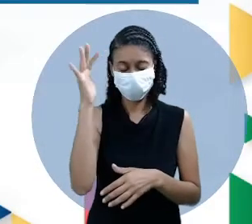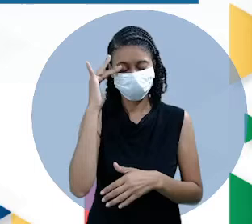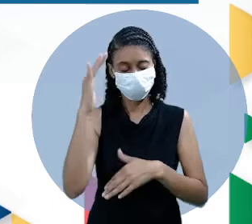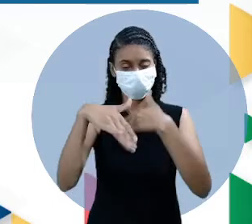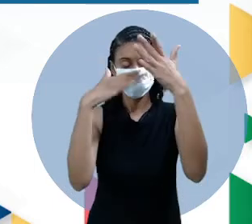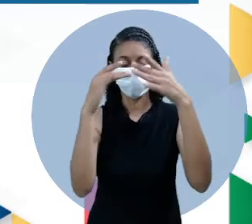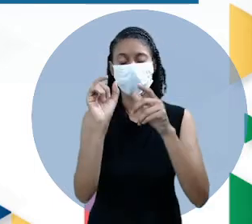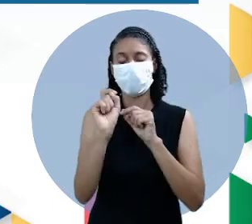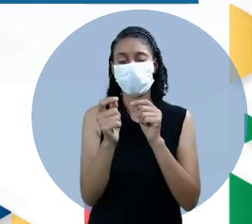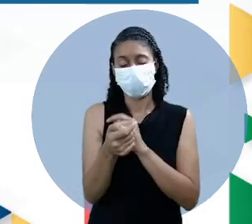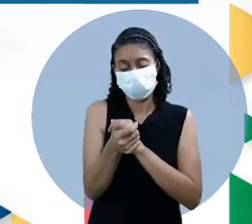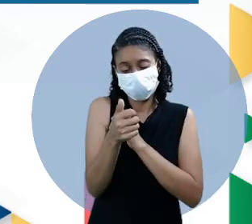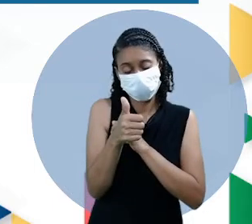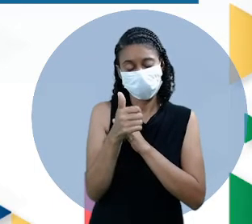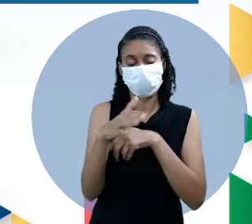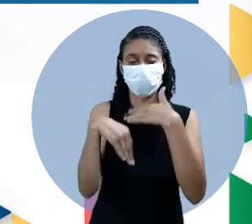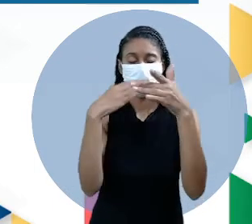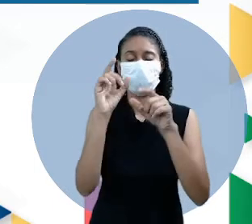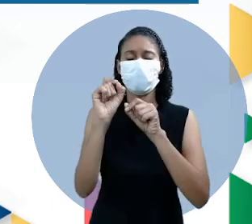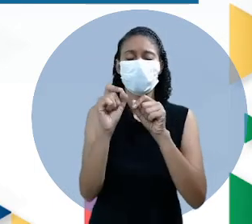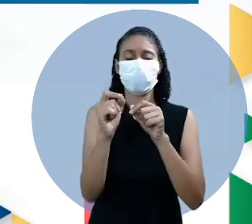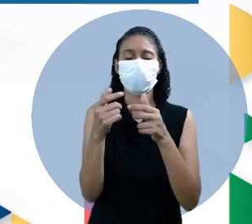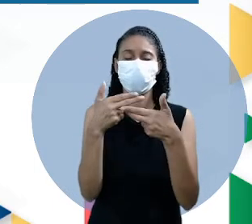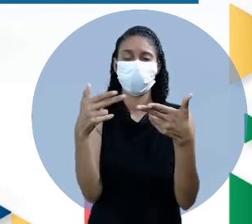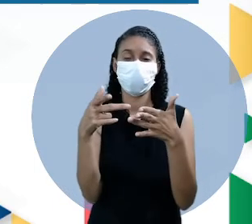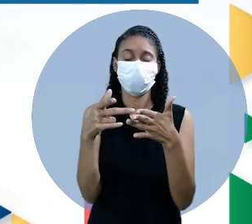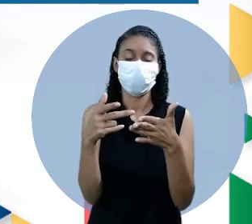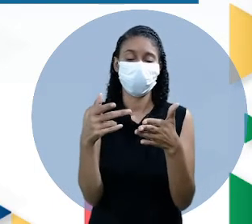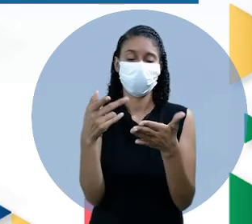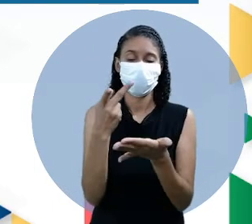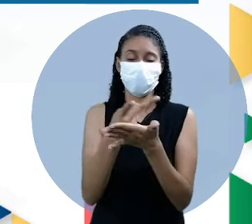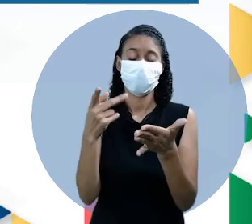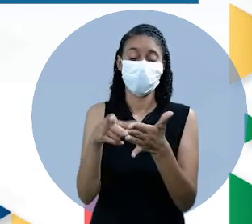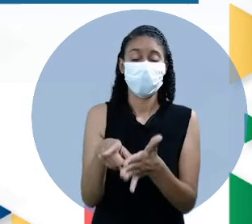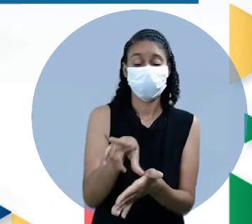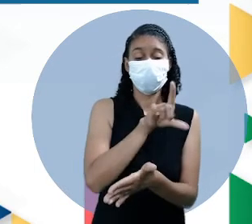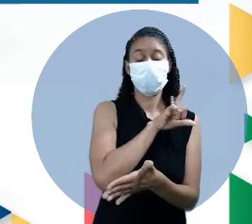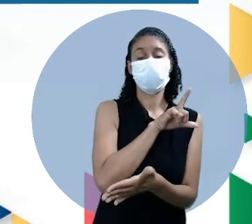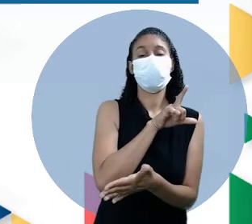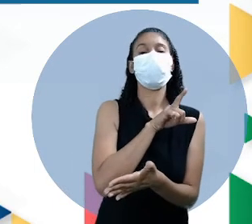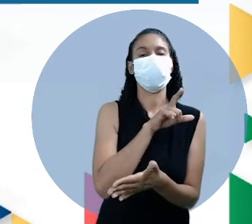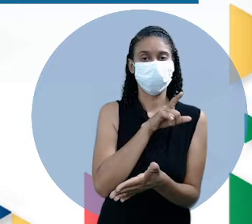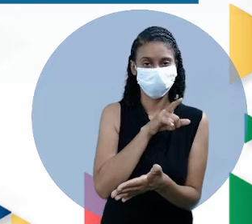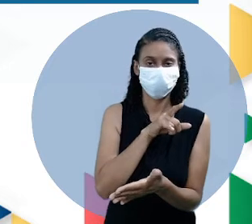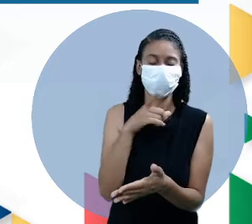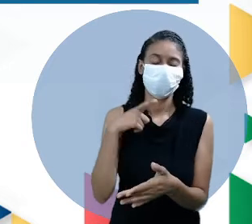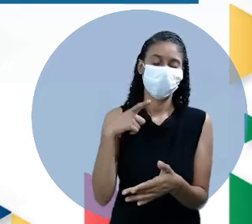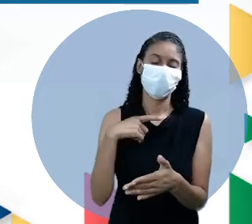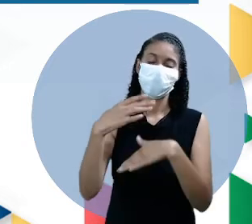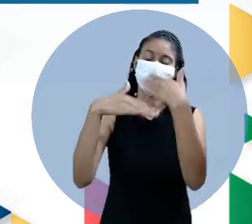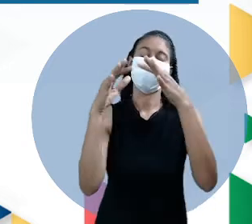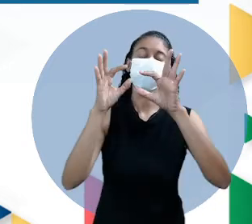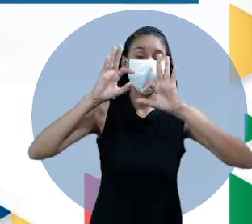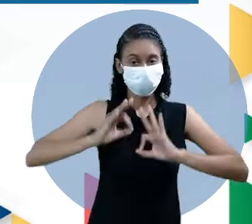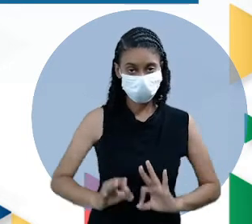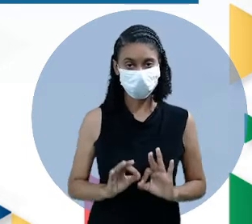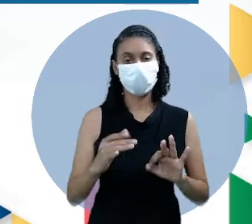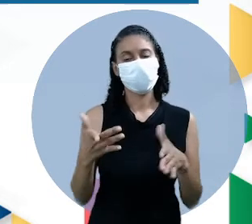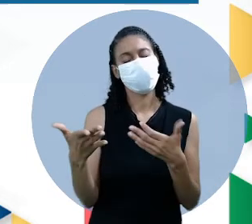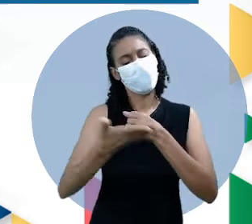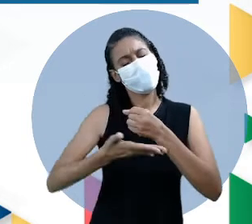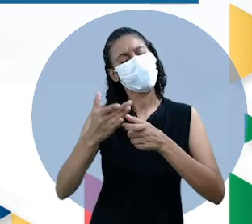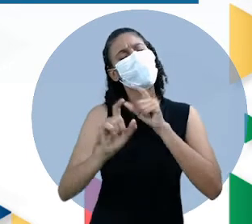esse subdesenvolvimento seria uma etapa prévia ao desenvolvimento econômico pleno. Então, seria